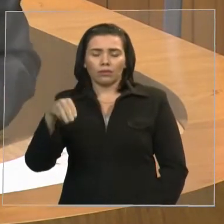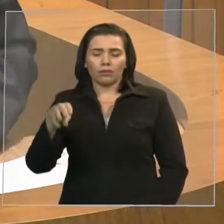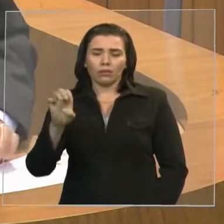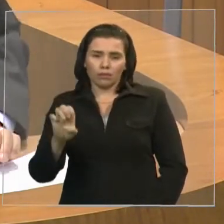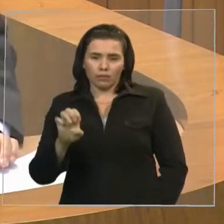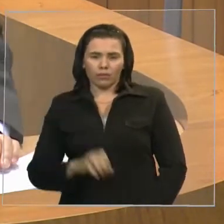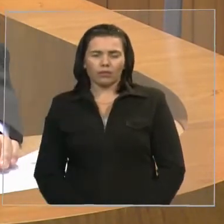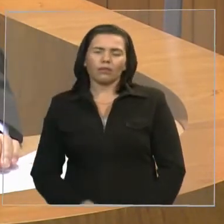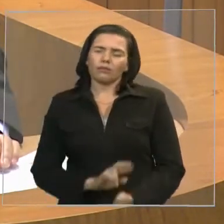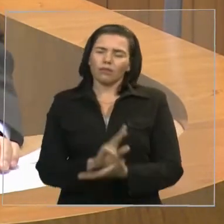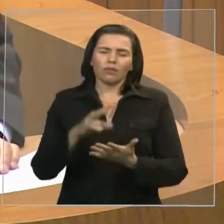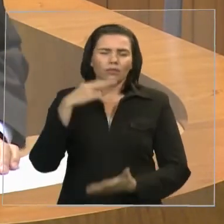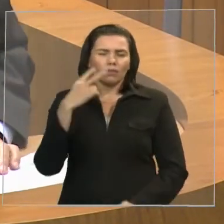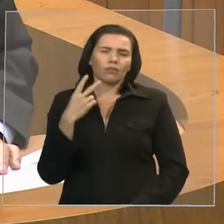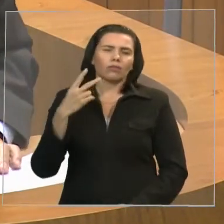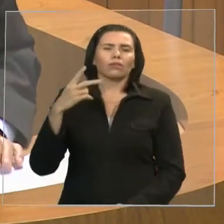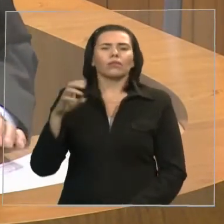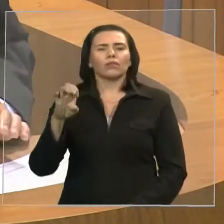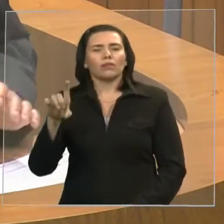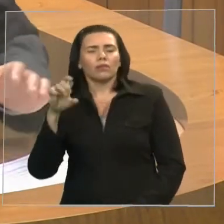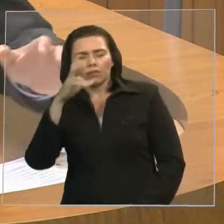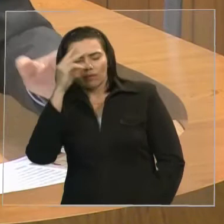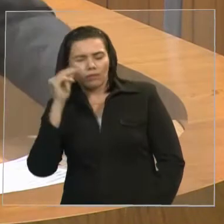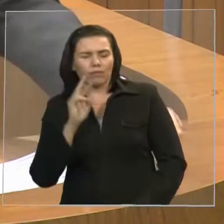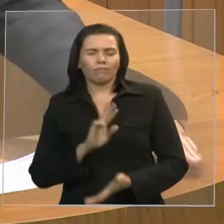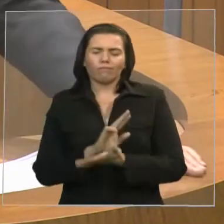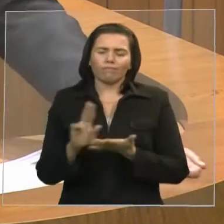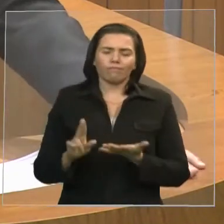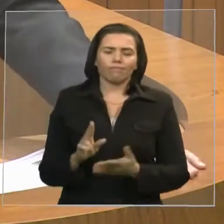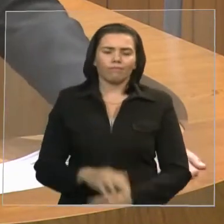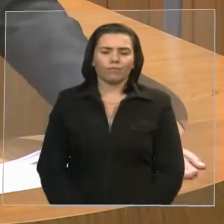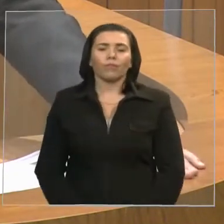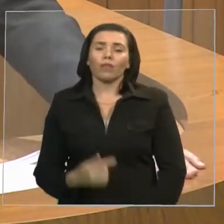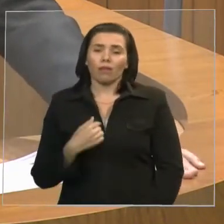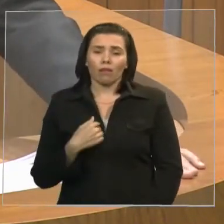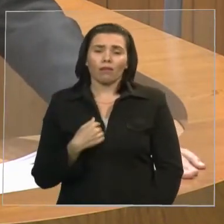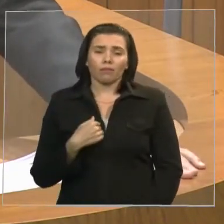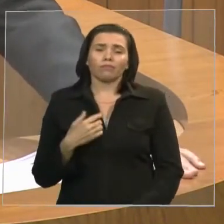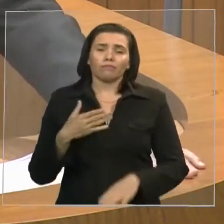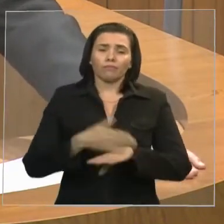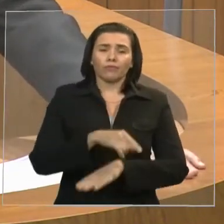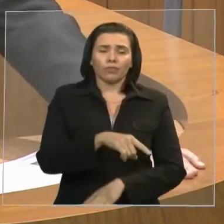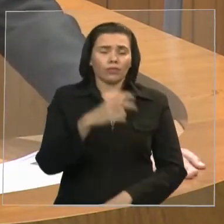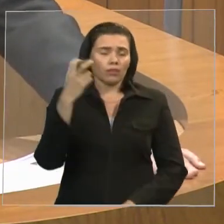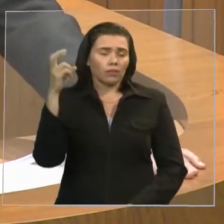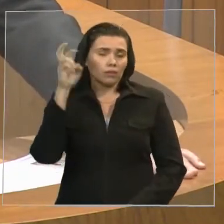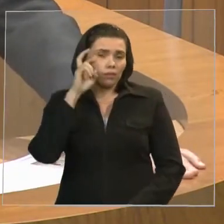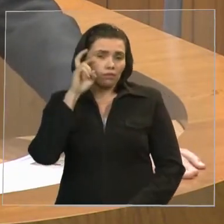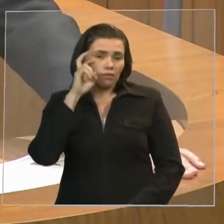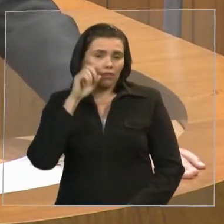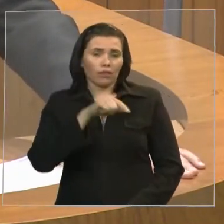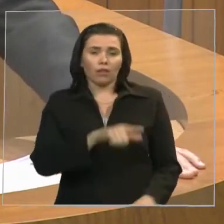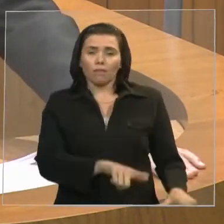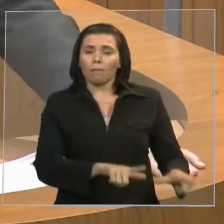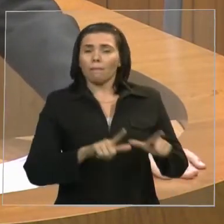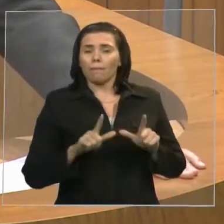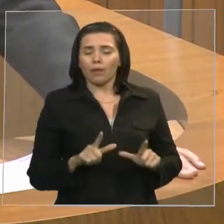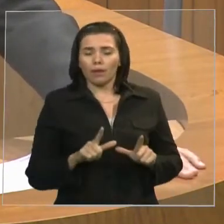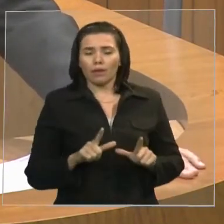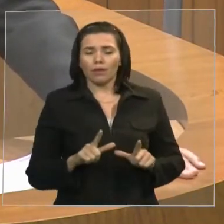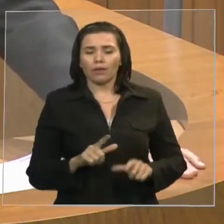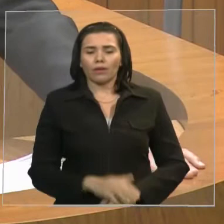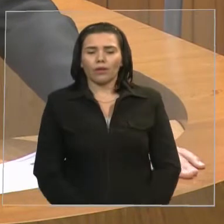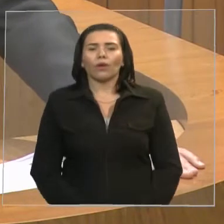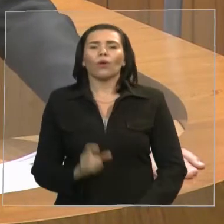deputado Edvaldo Holanda, e recebi um título de cidadão aramense. Título este,